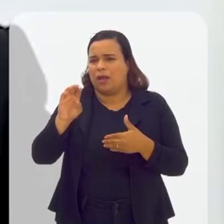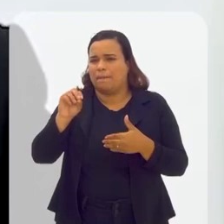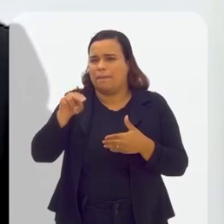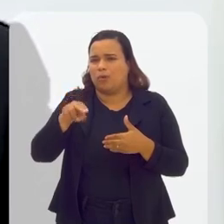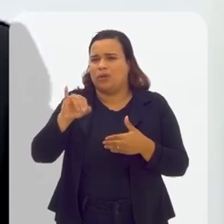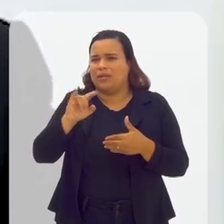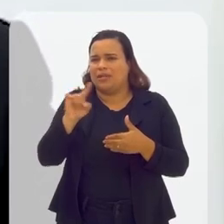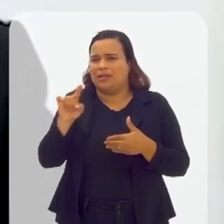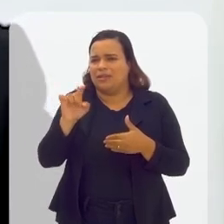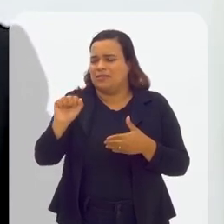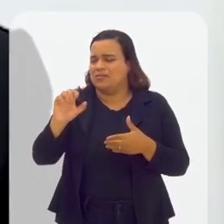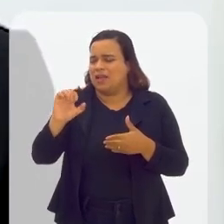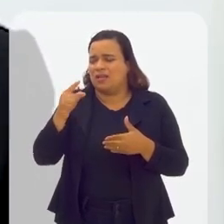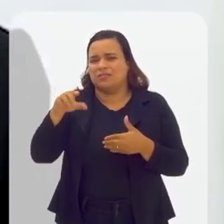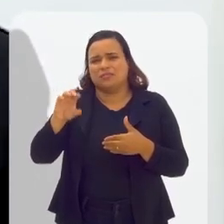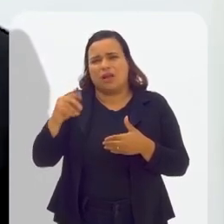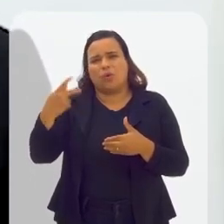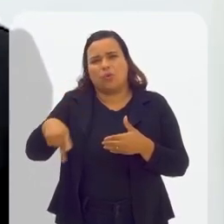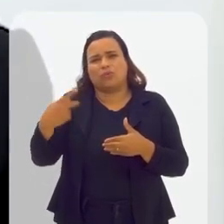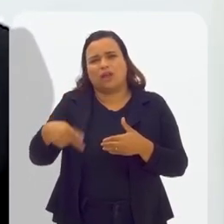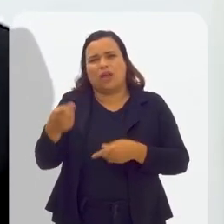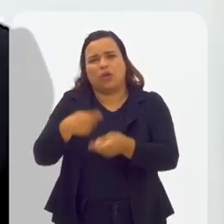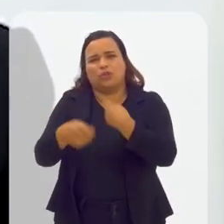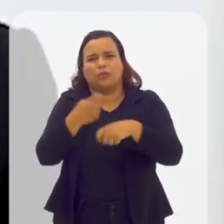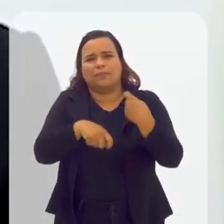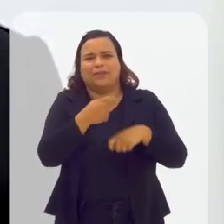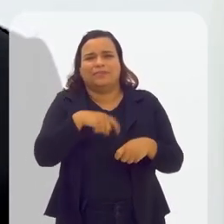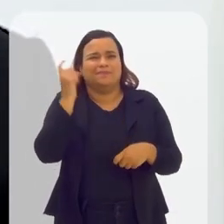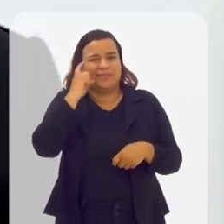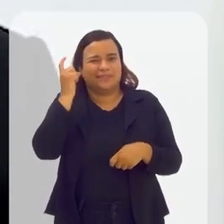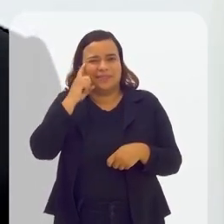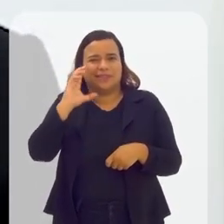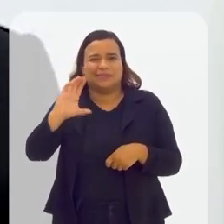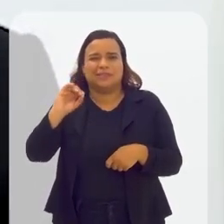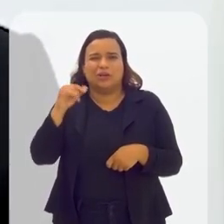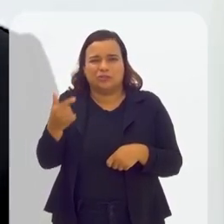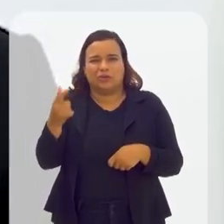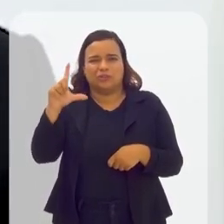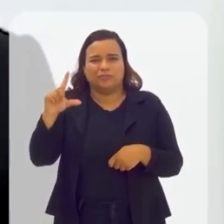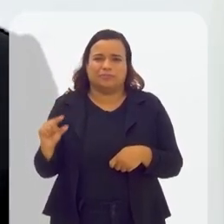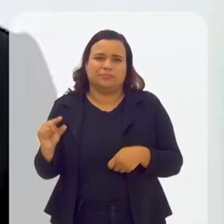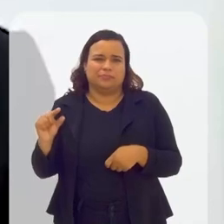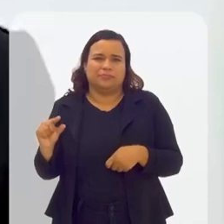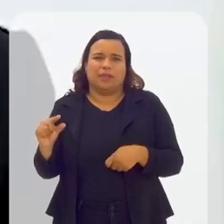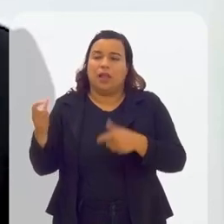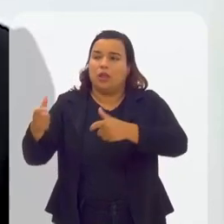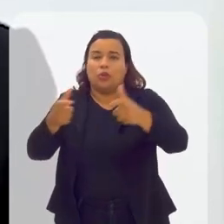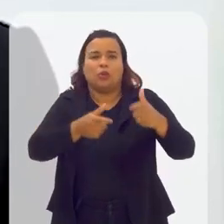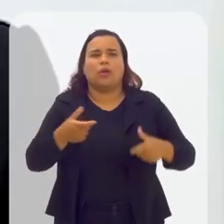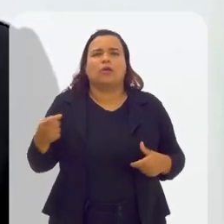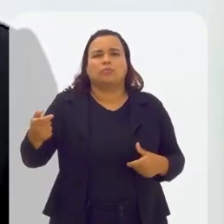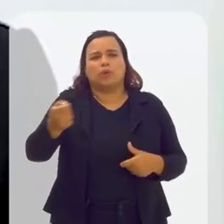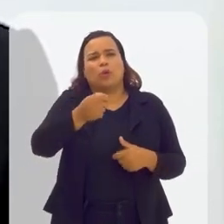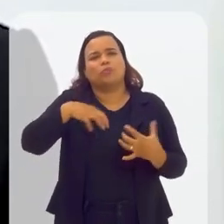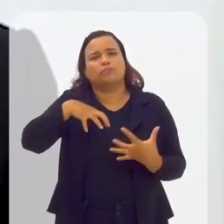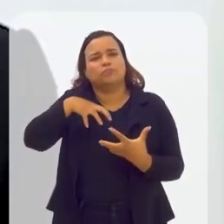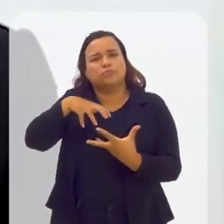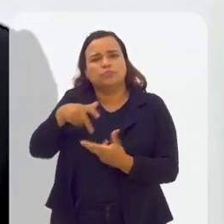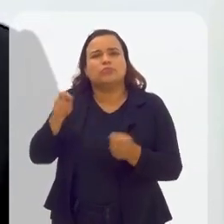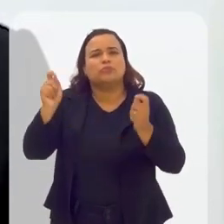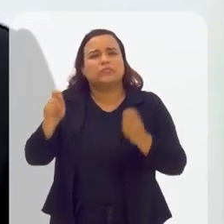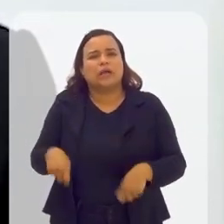economia. Na nossa opinião, poucos lugares no mundo têm